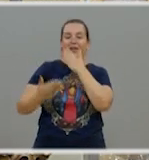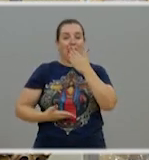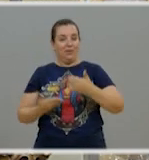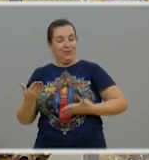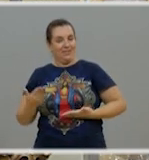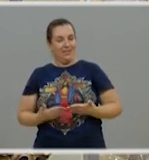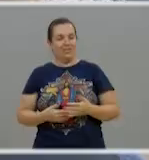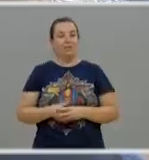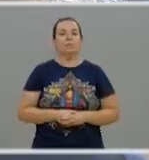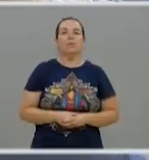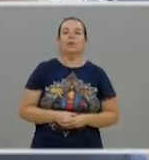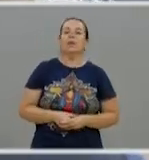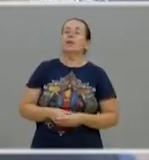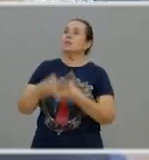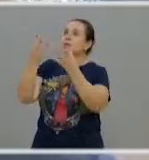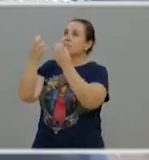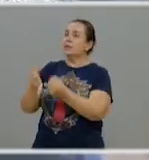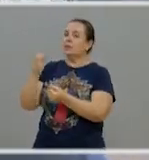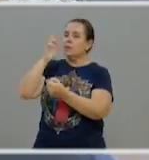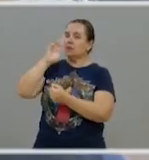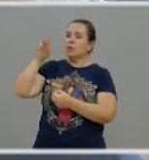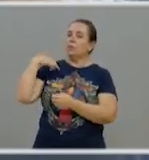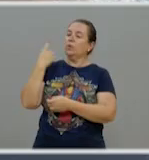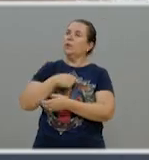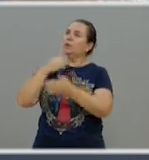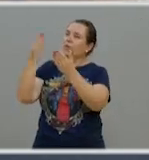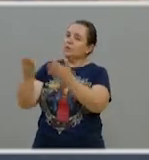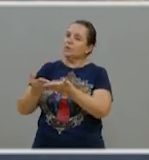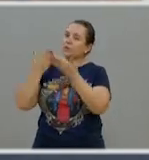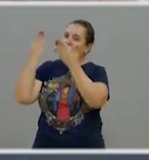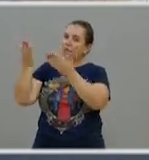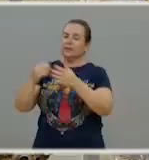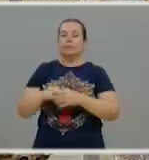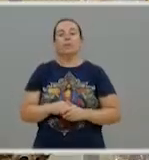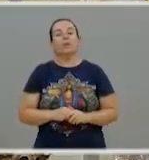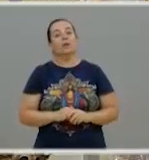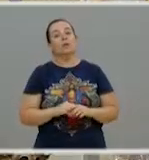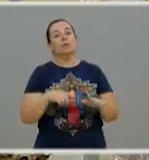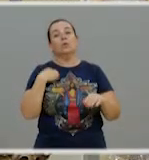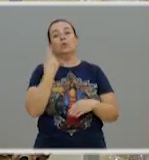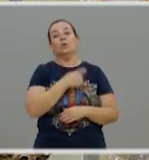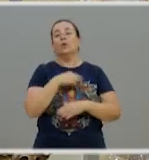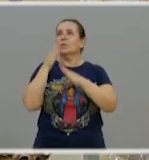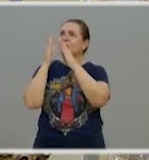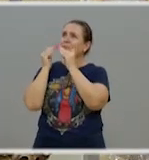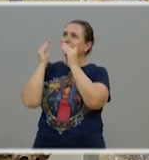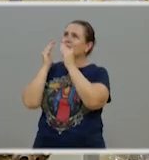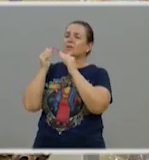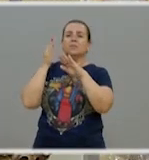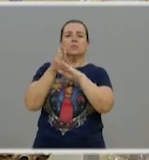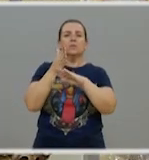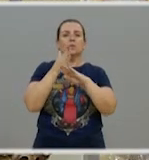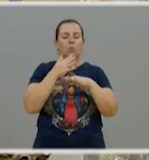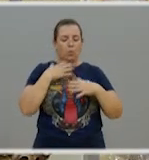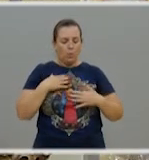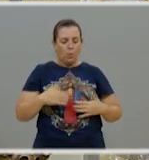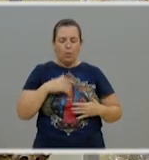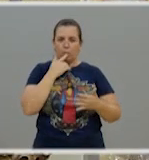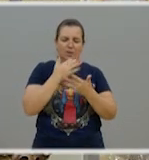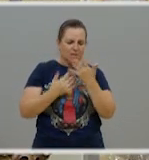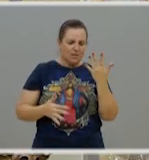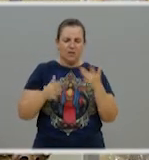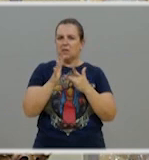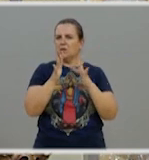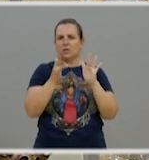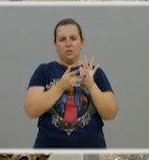presença e vos servir. Recebei, ó Senhor, a nossa oferta. E nós vos suplicamos que, participando do corpo e o sangue